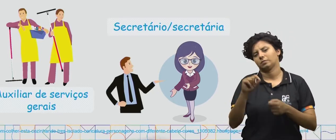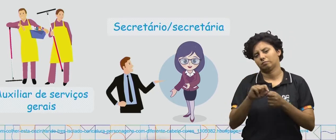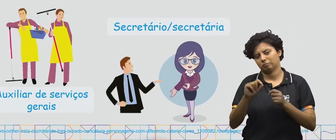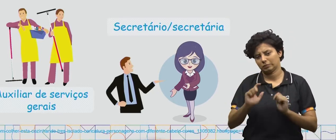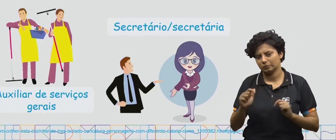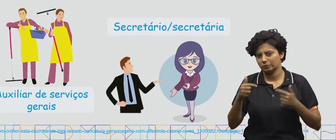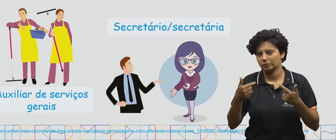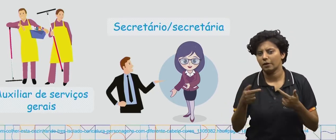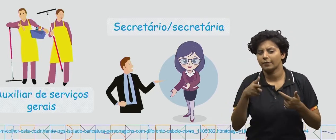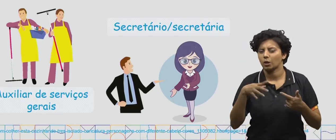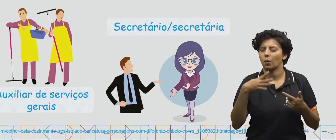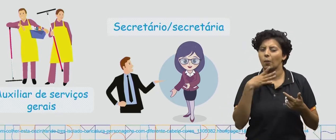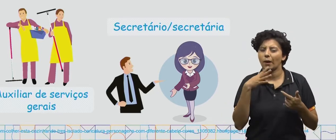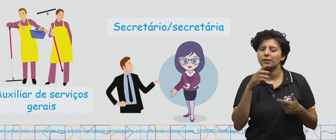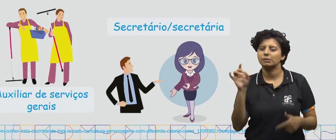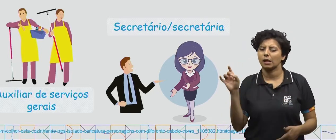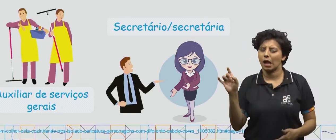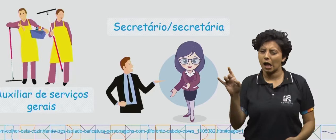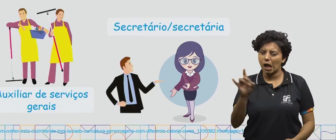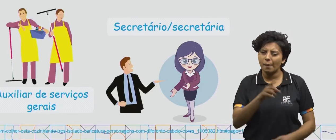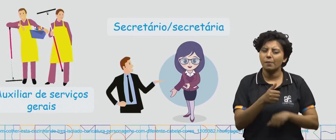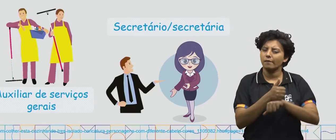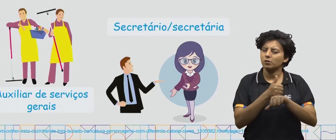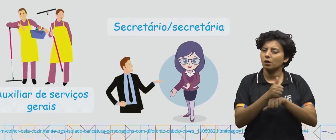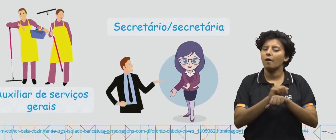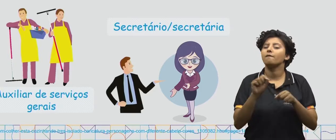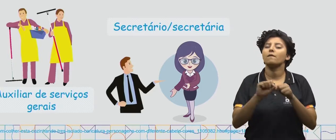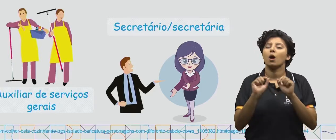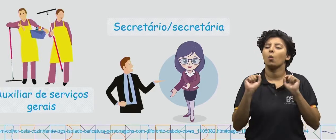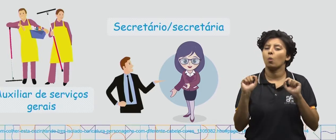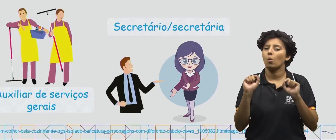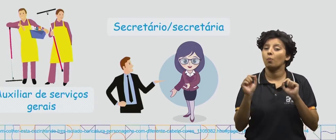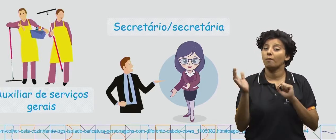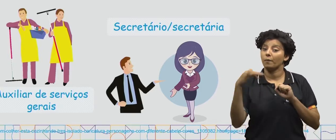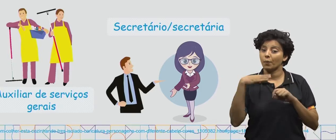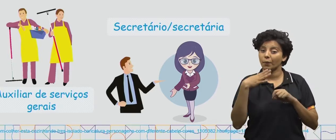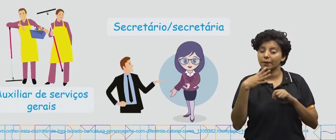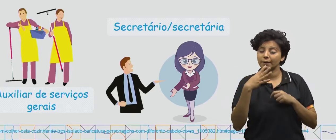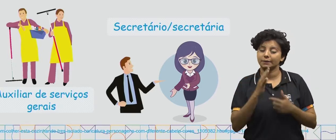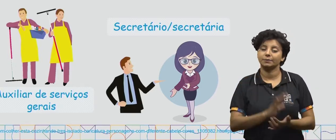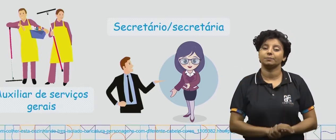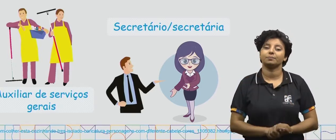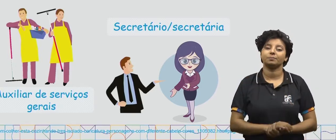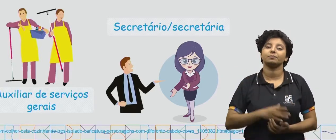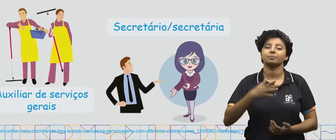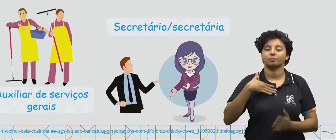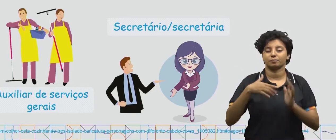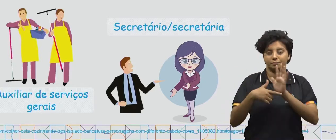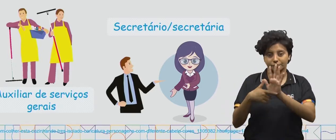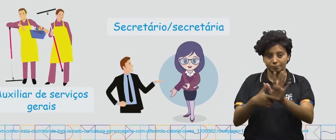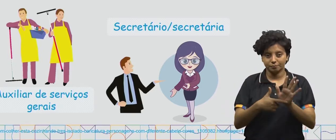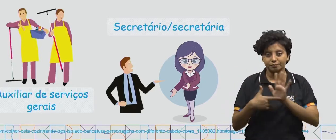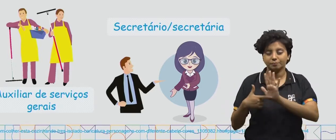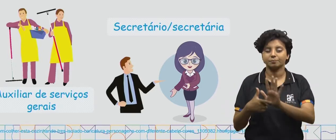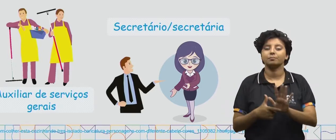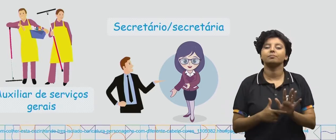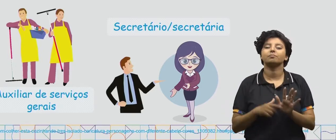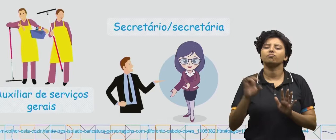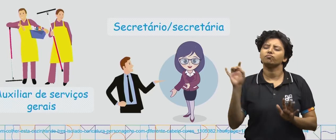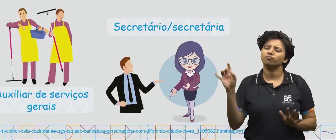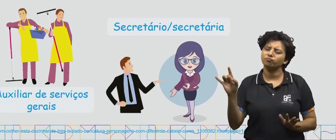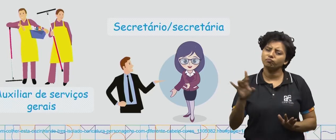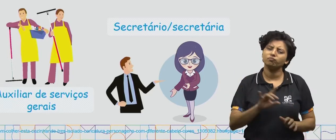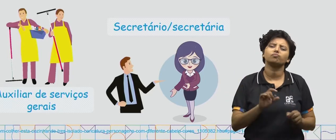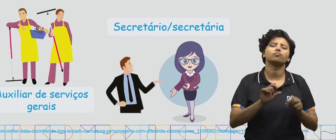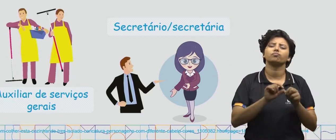Você conhece as funções de todos esses profissionais? Quer conhecer? Enquanto eu apresento a você a